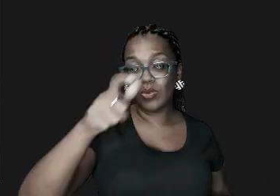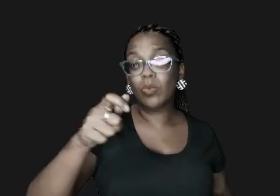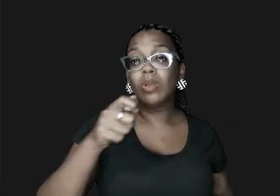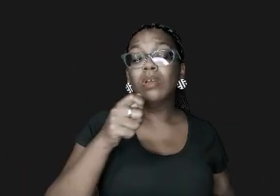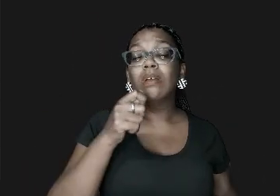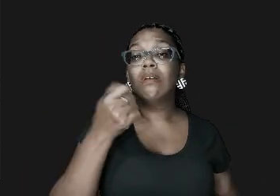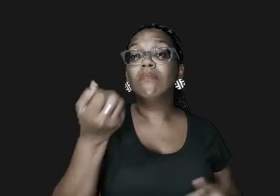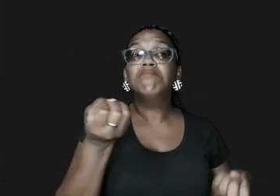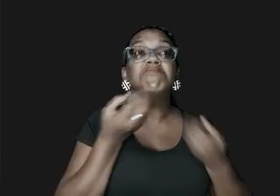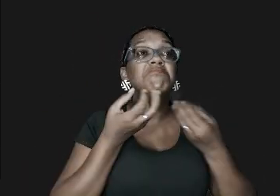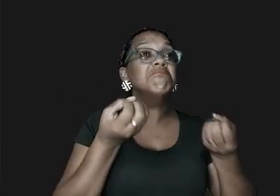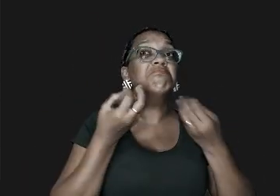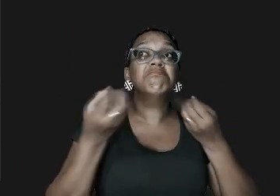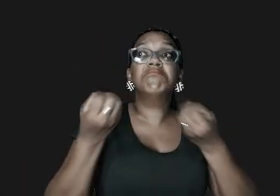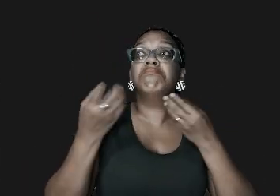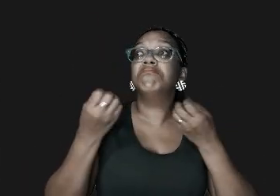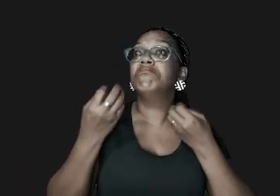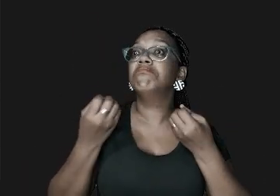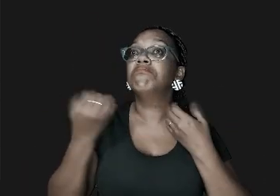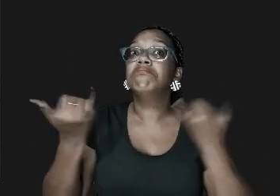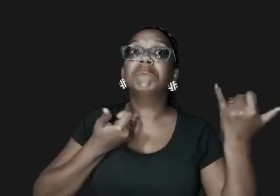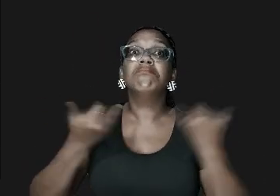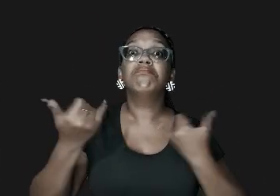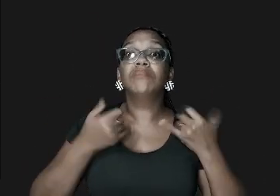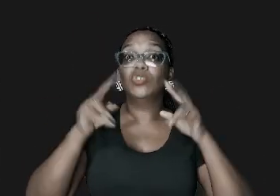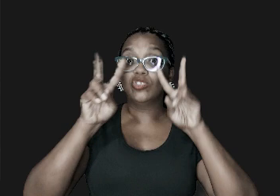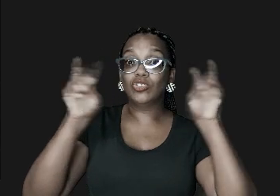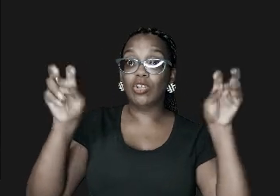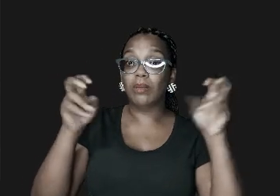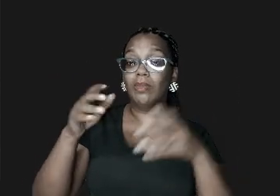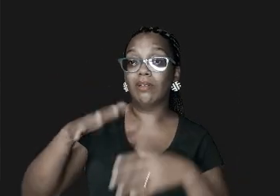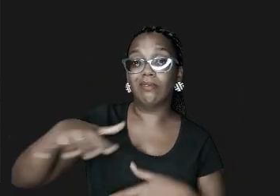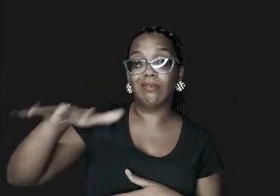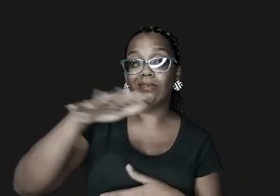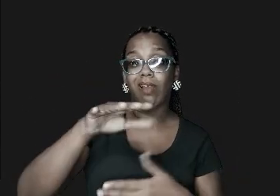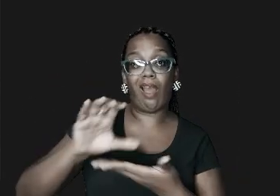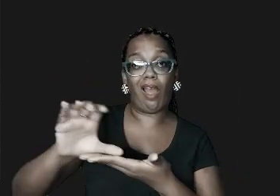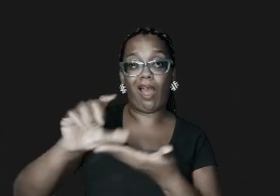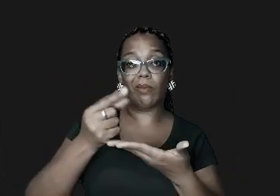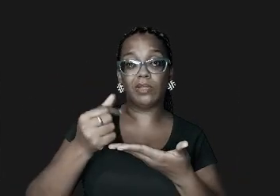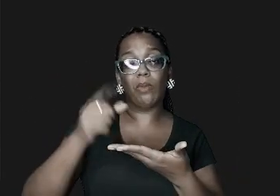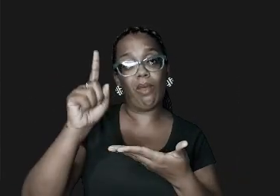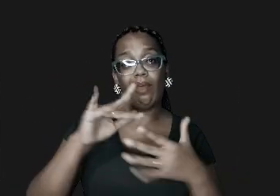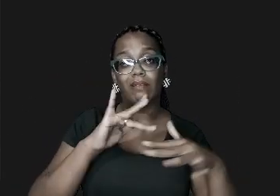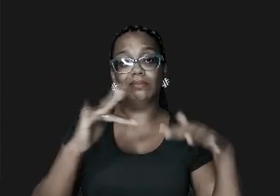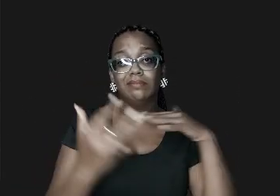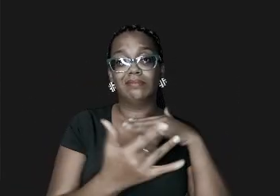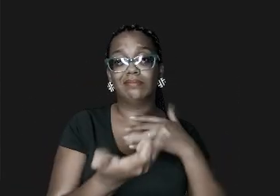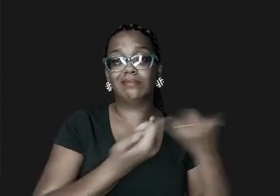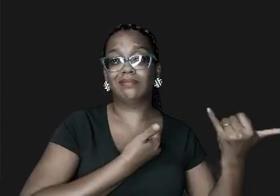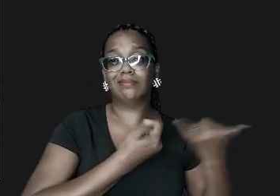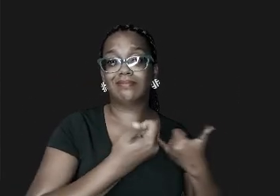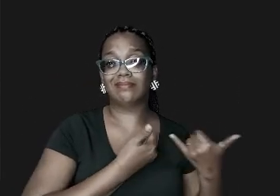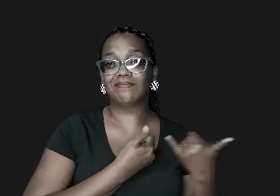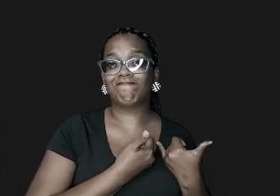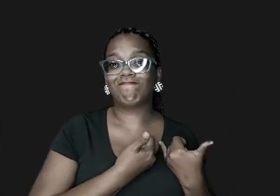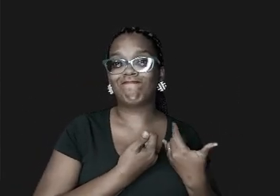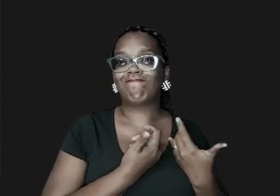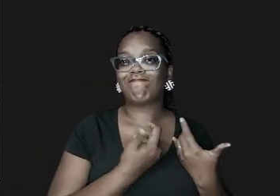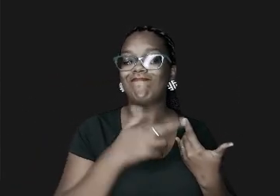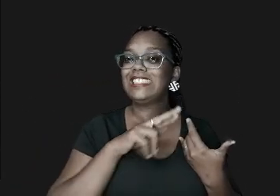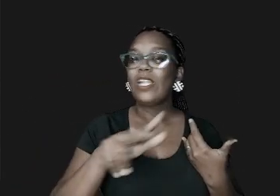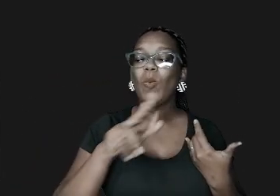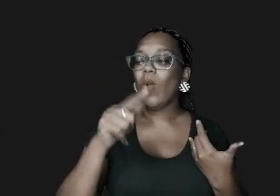a maioria dessas pessoas se informam sobre o Mercado de Capitais via rede